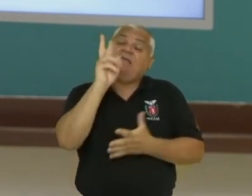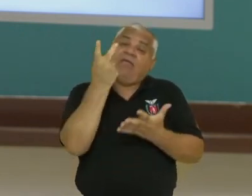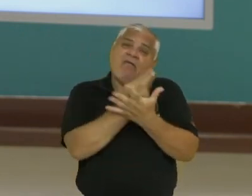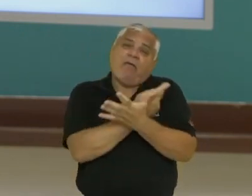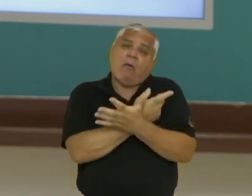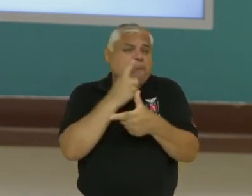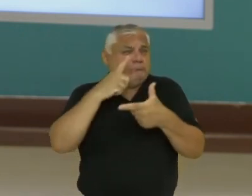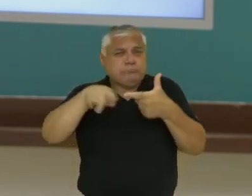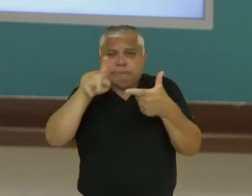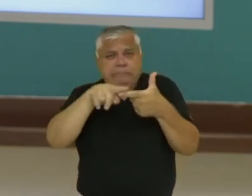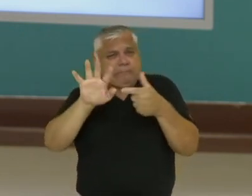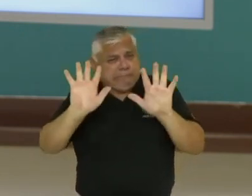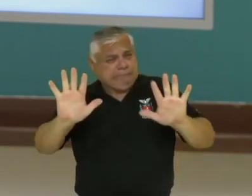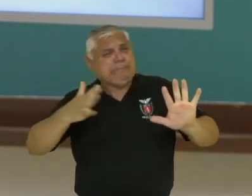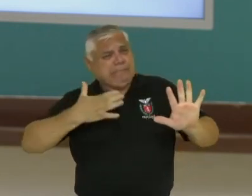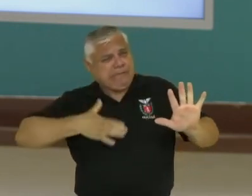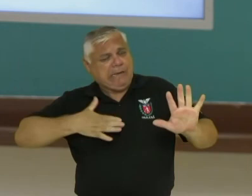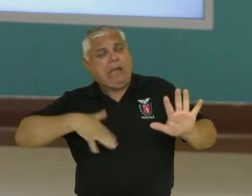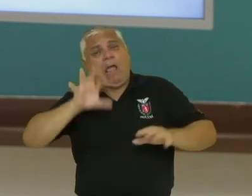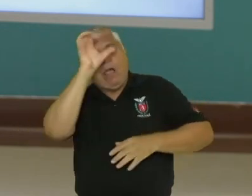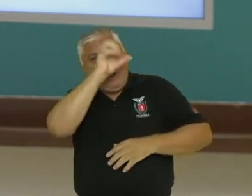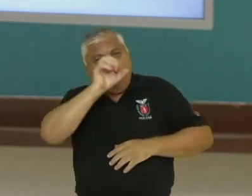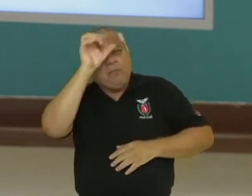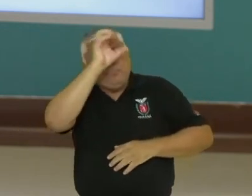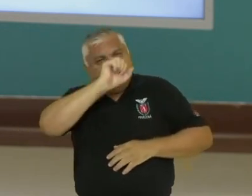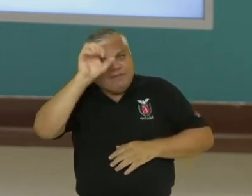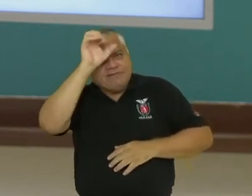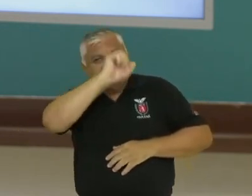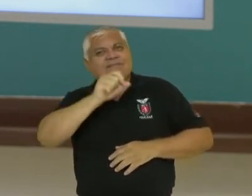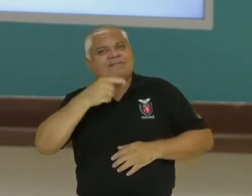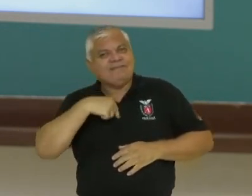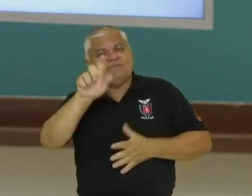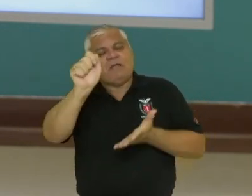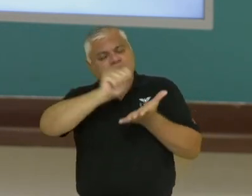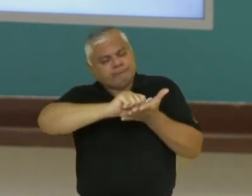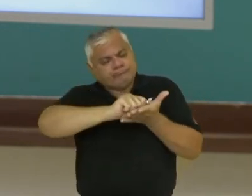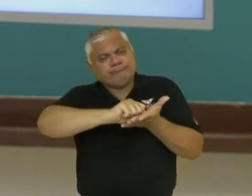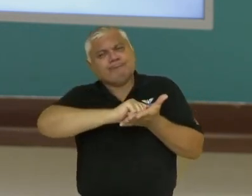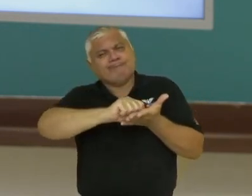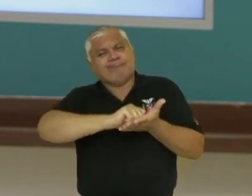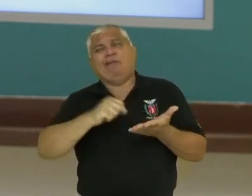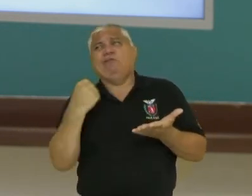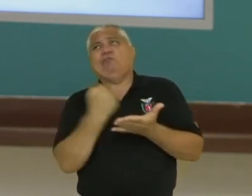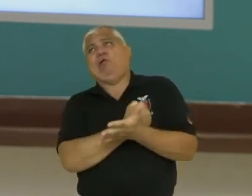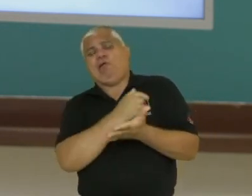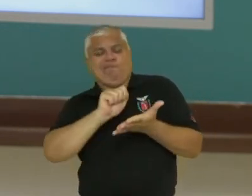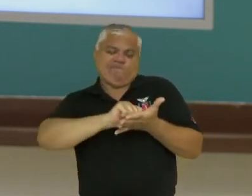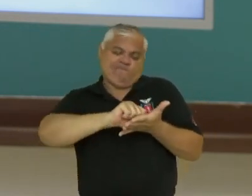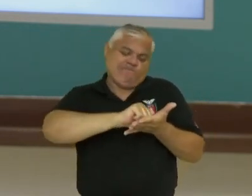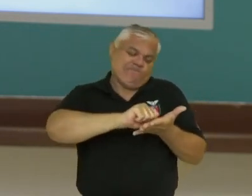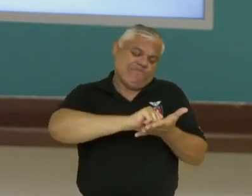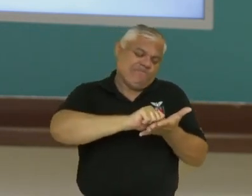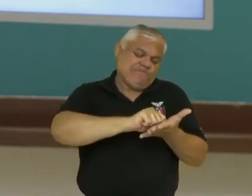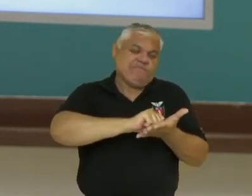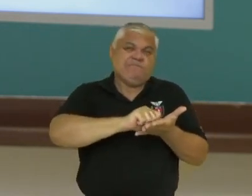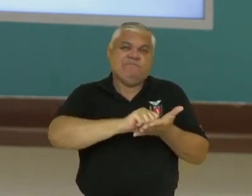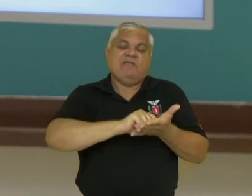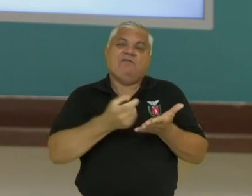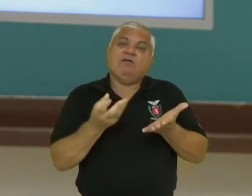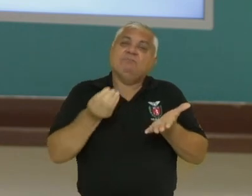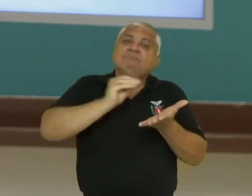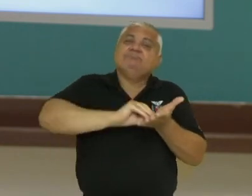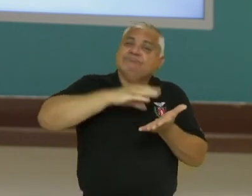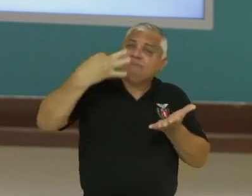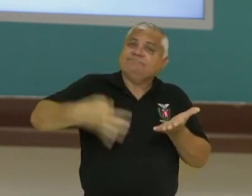tem problema. Estamos aqui para aprender juntos. Você vai pegar a sua borracha, você vai apagar a resposta e vai colocar